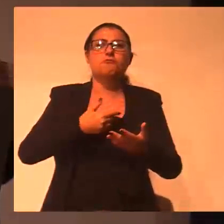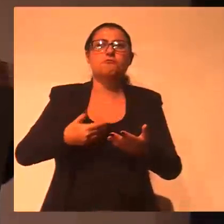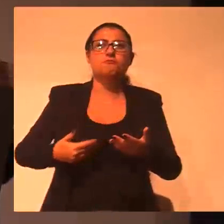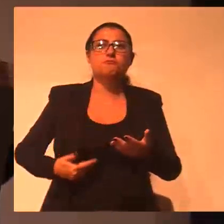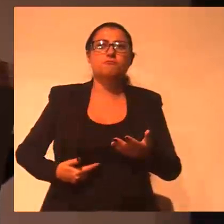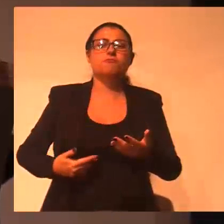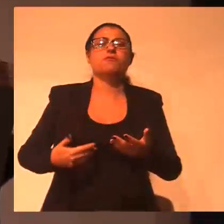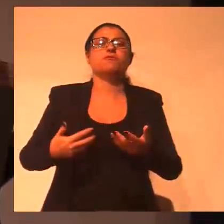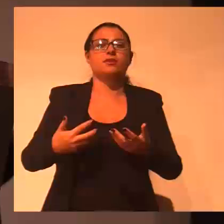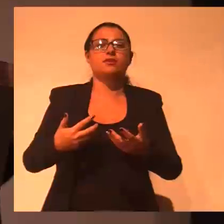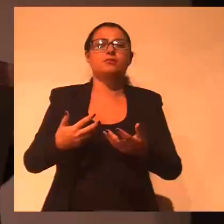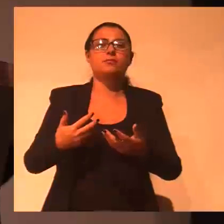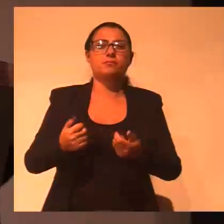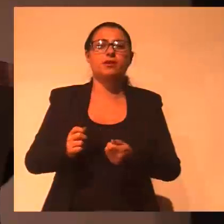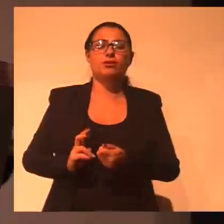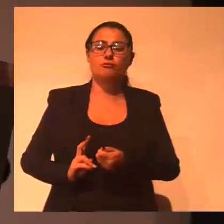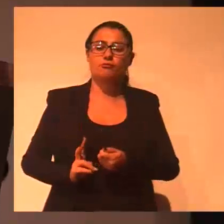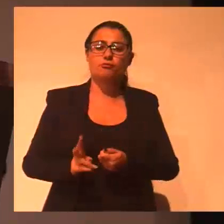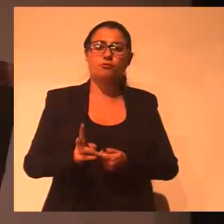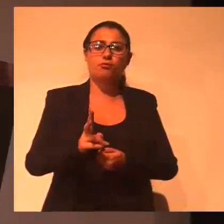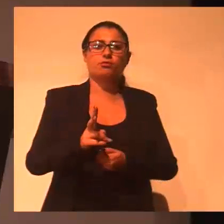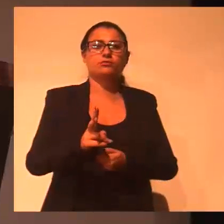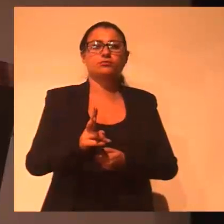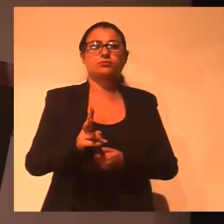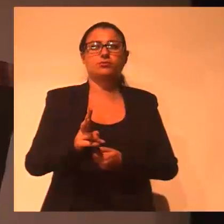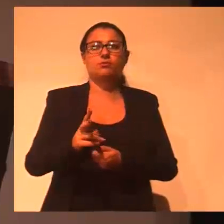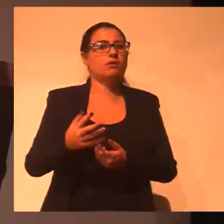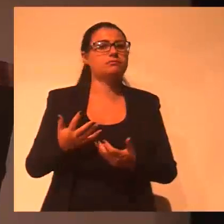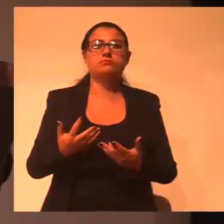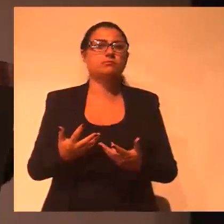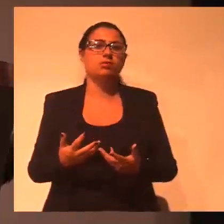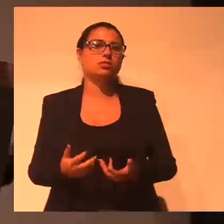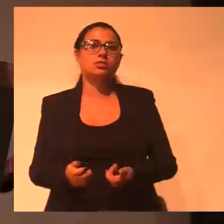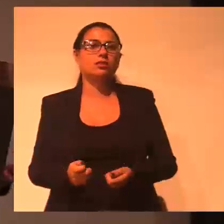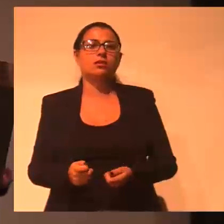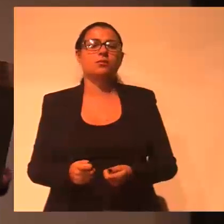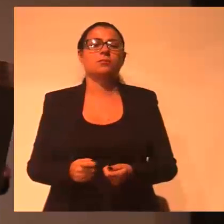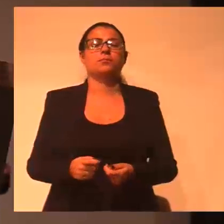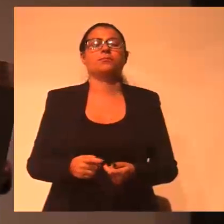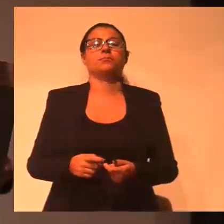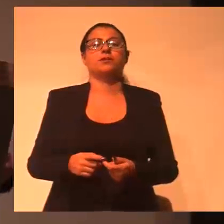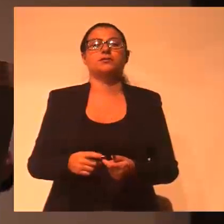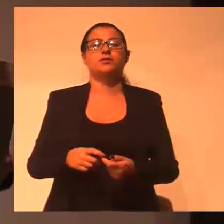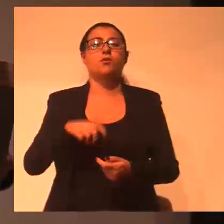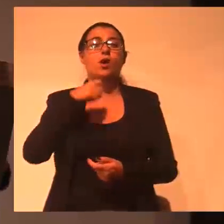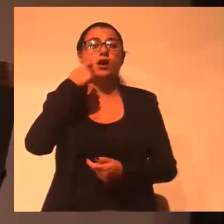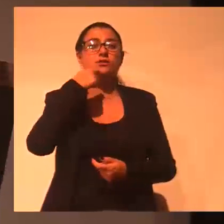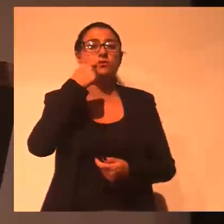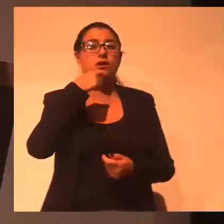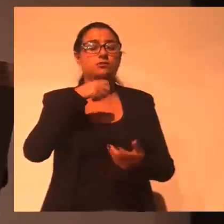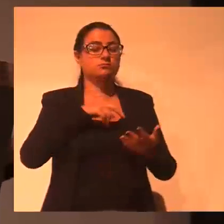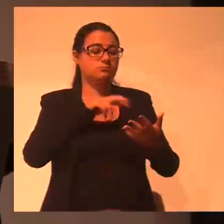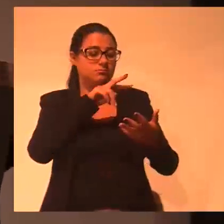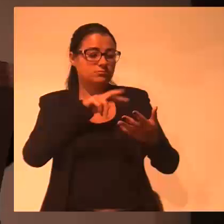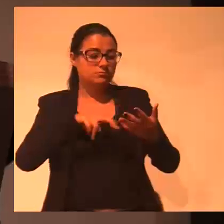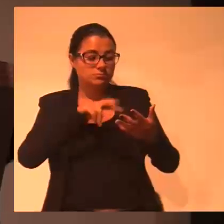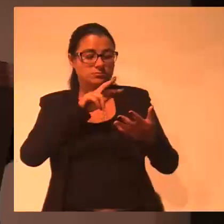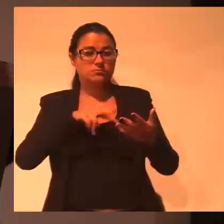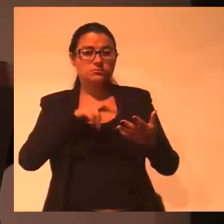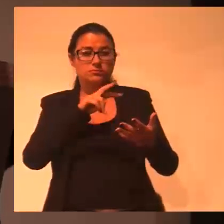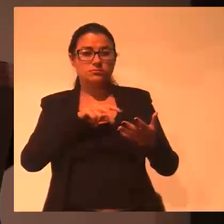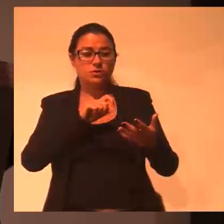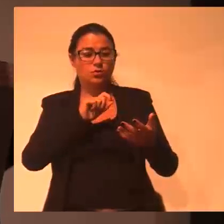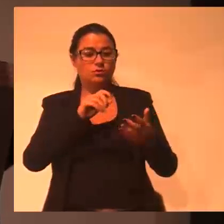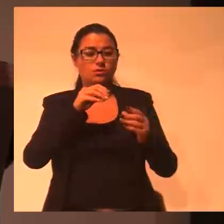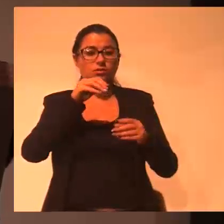continuar, não merece continuar. Então, isso é uma questão de mérito nossa. O advogado ele apenas analisa a questão técnica, e é isso que ele tem